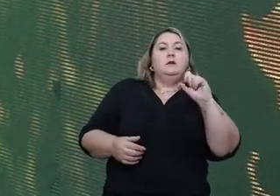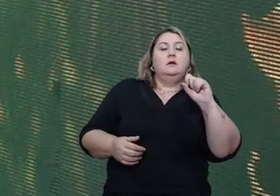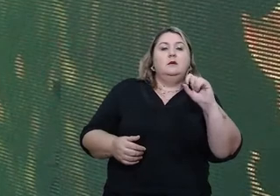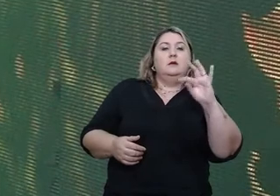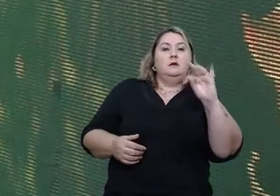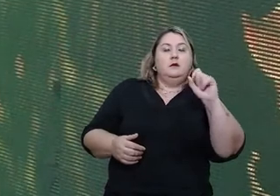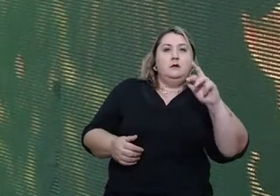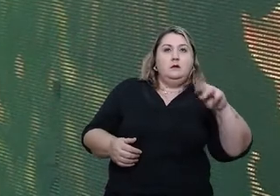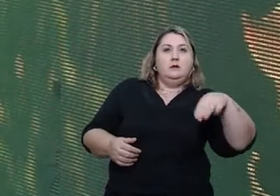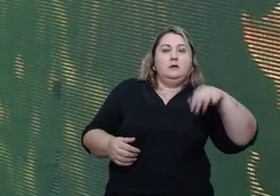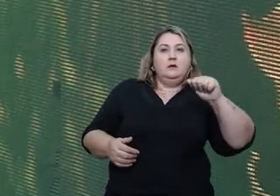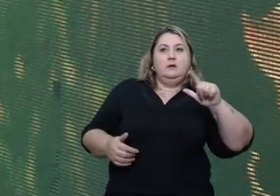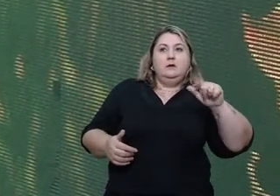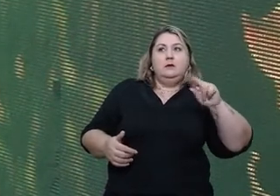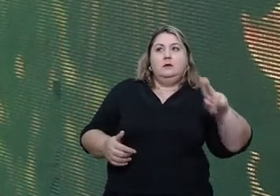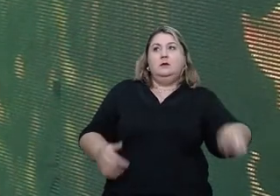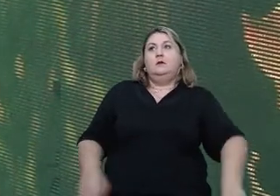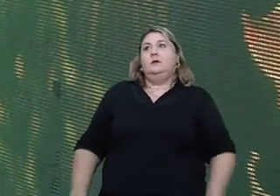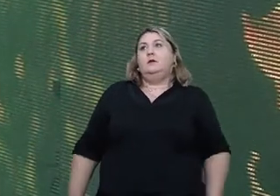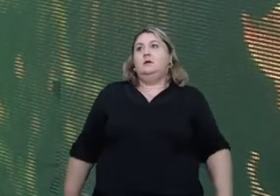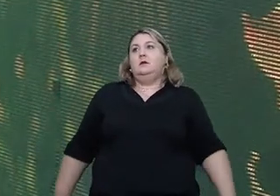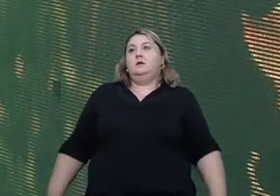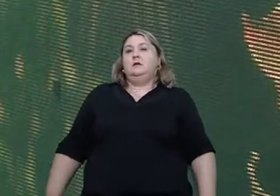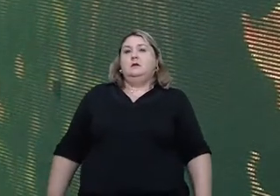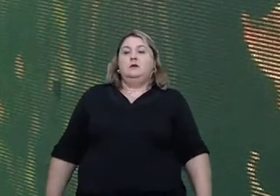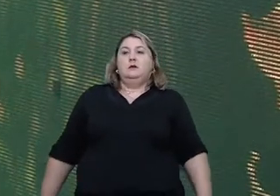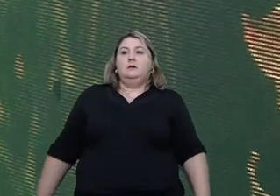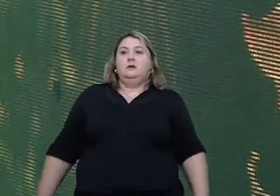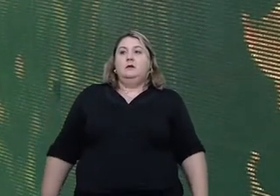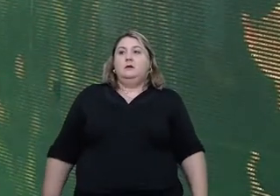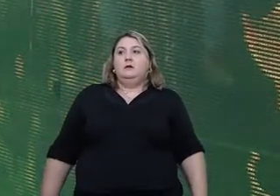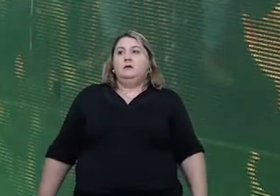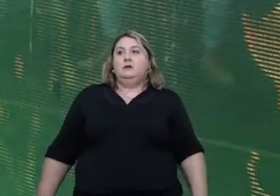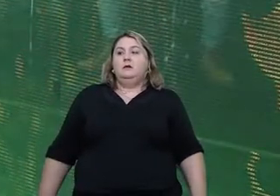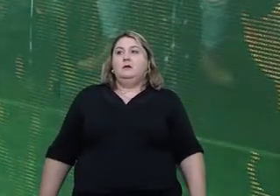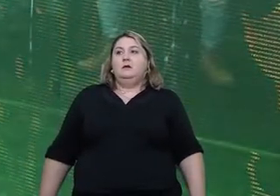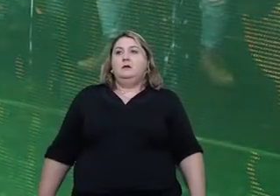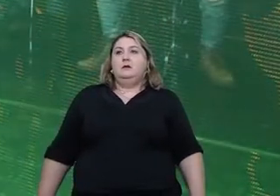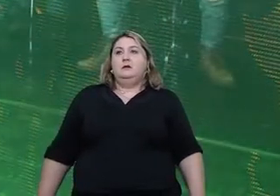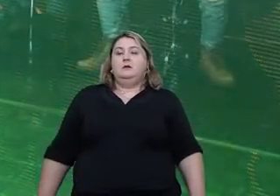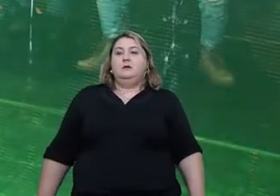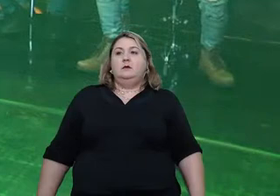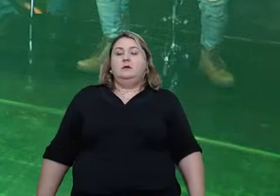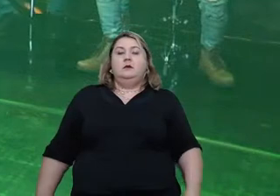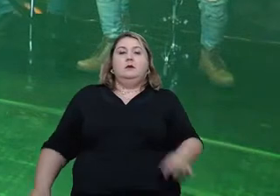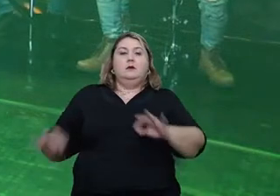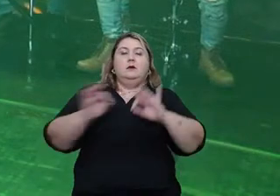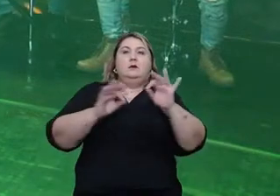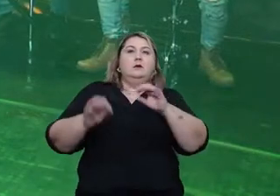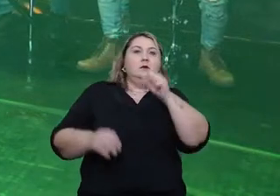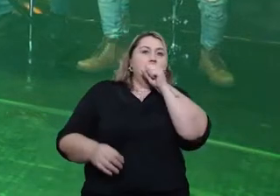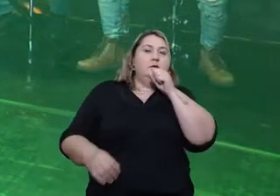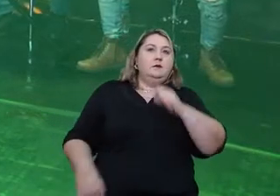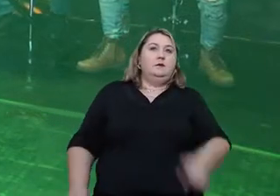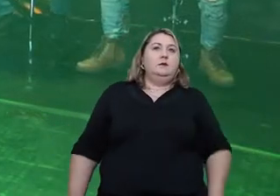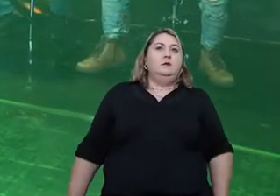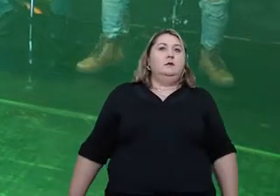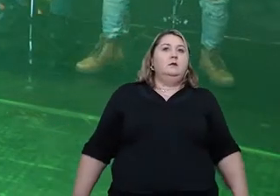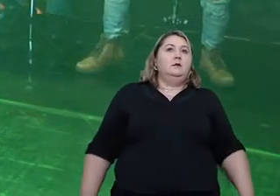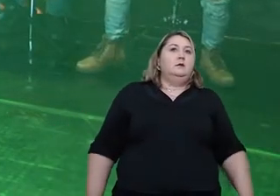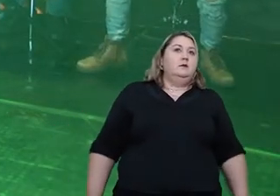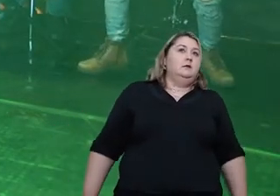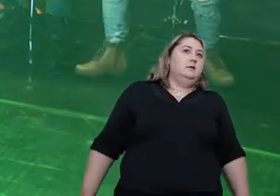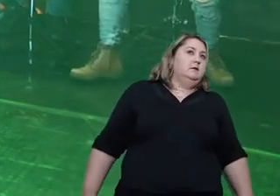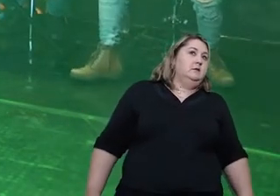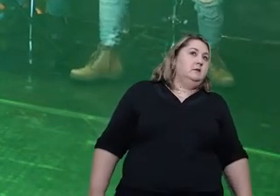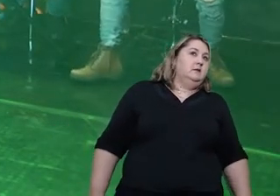Malu. Bora então, hein? Eita. Peraí que o Vitor tá só ajeitando aqui o microfone.